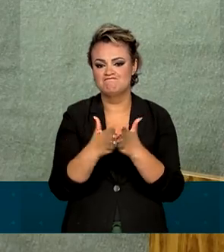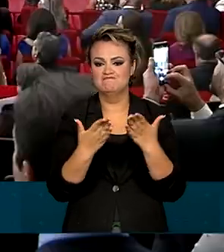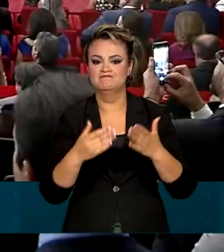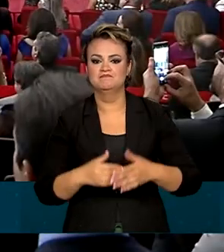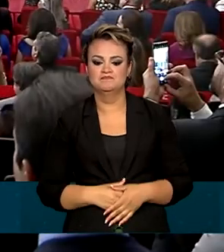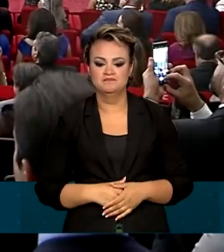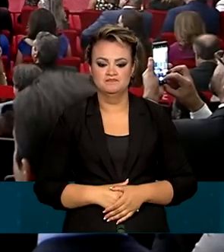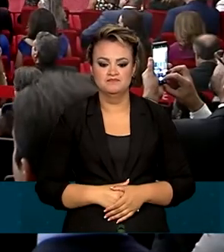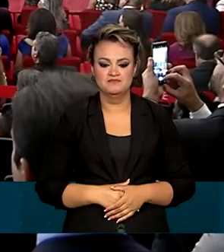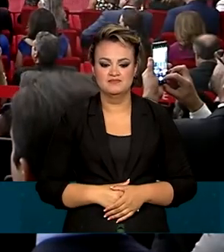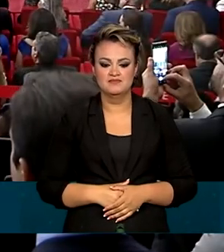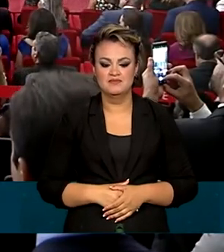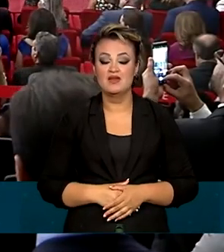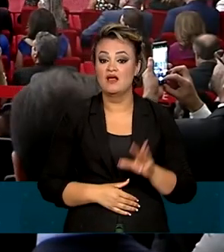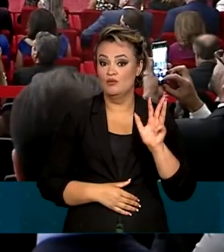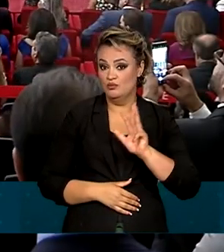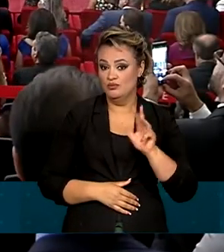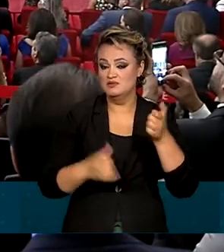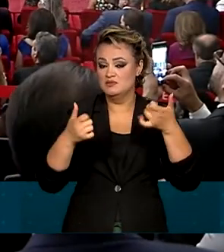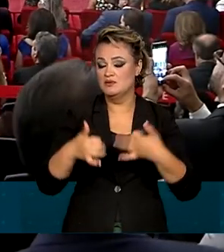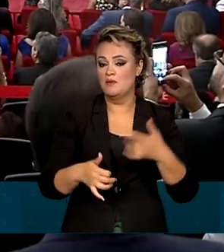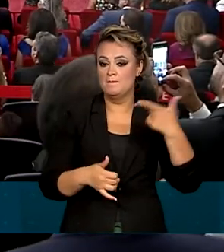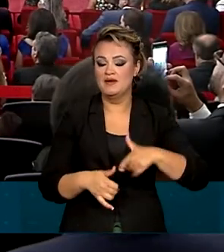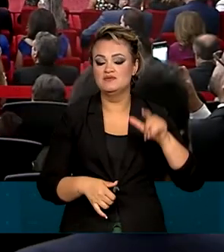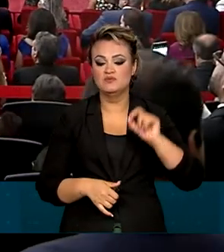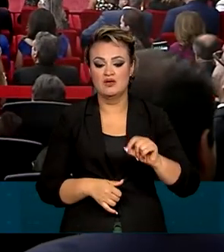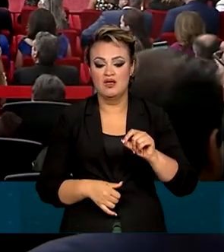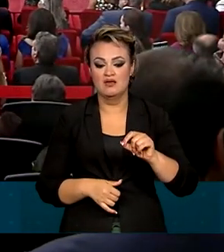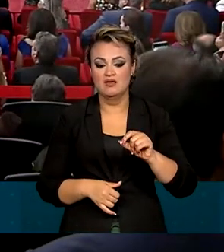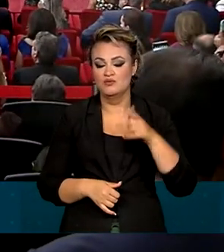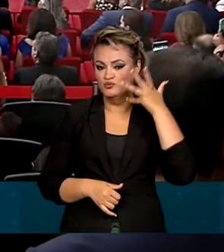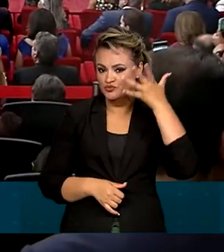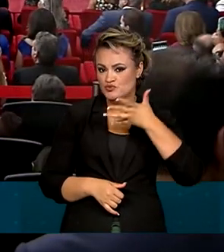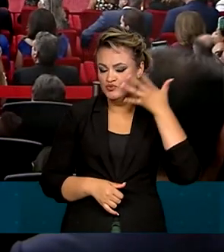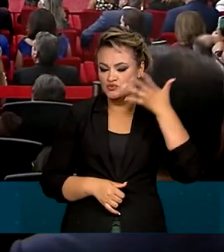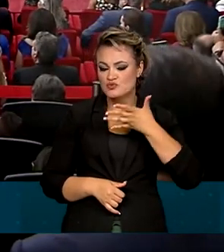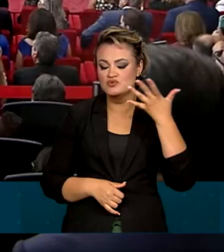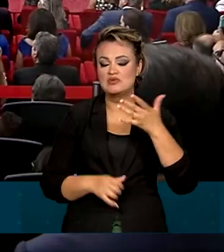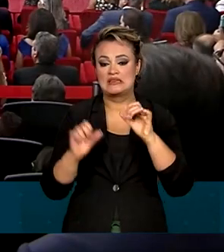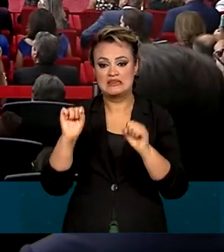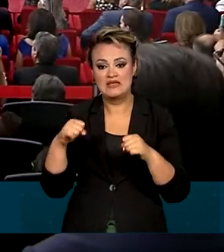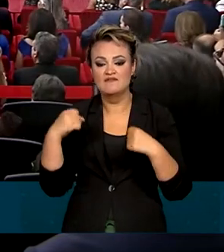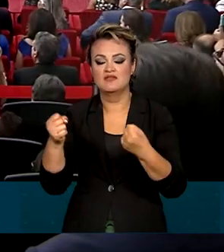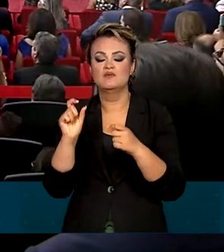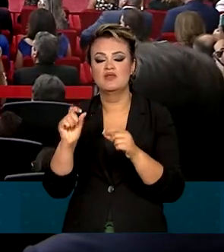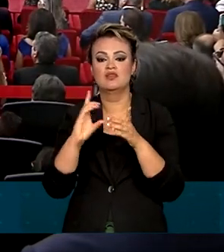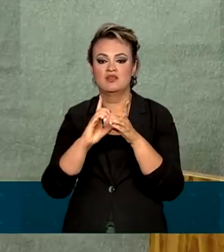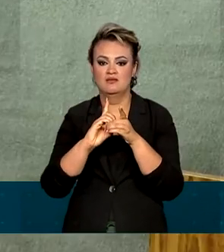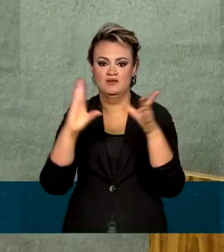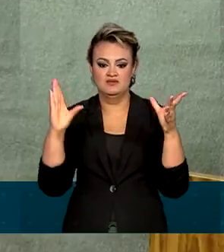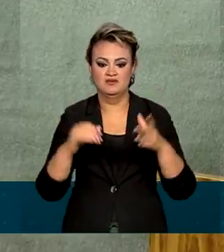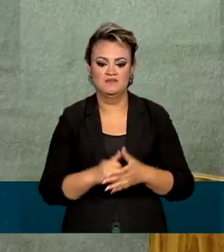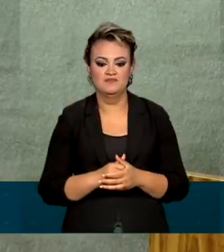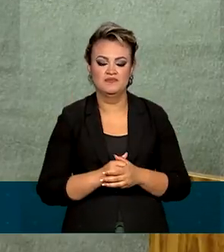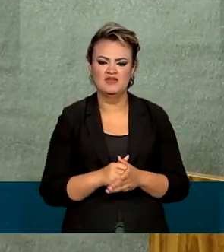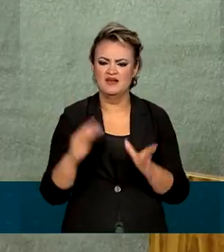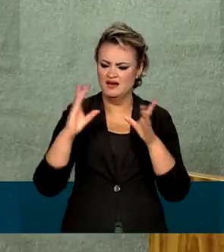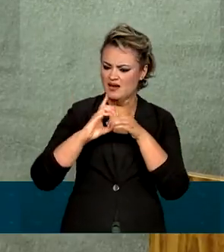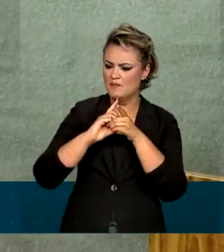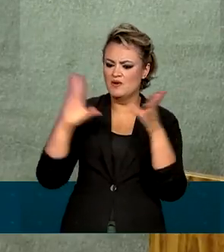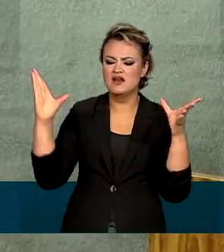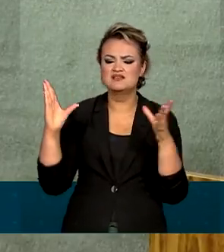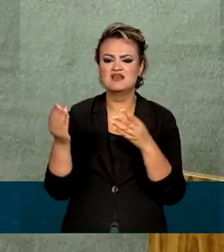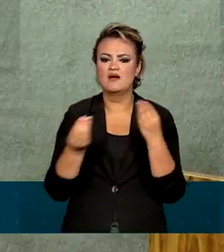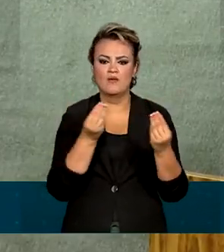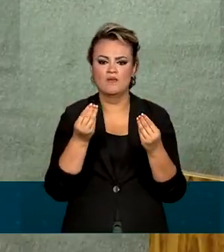necessitadas. O presidente eleito também aproveitou o discurso para fazer uma defesa da democracia. A democracia não